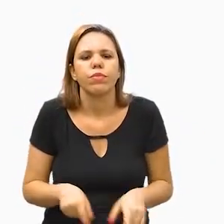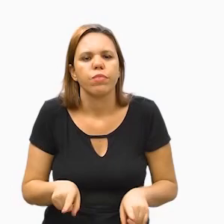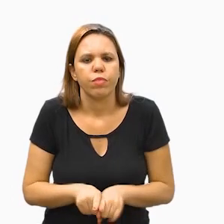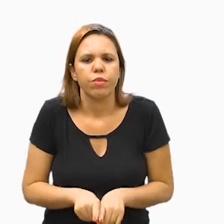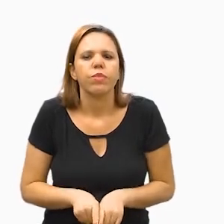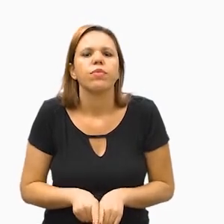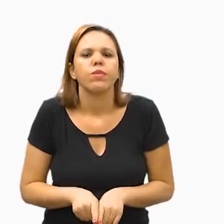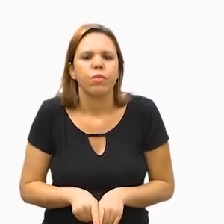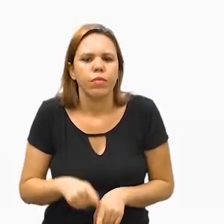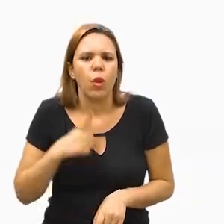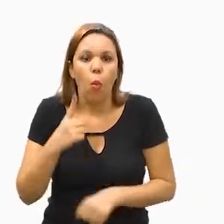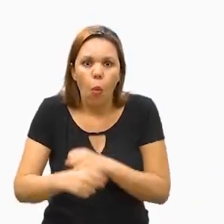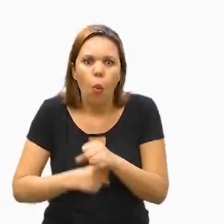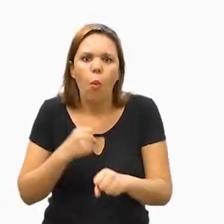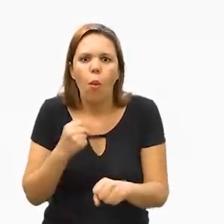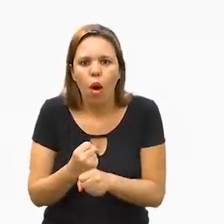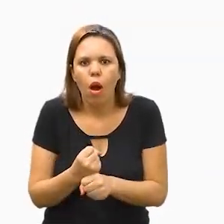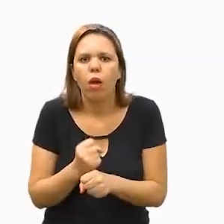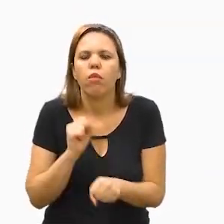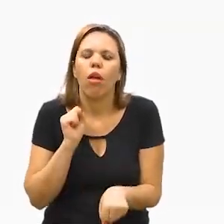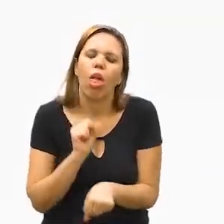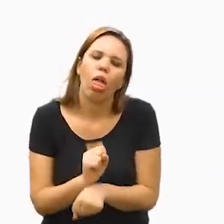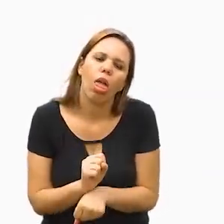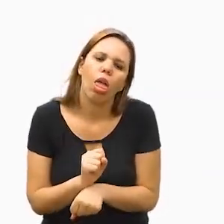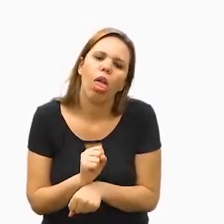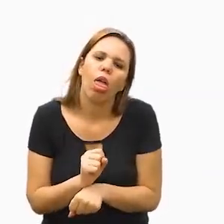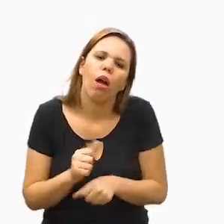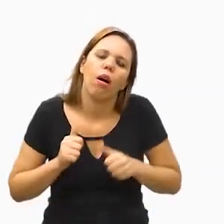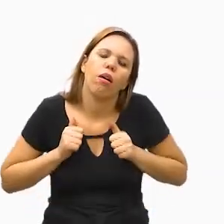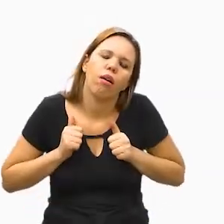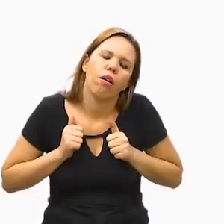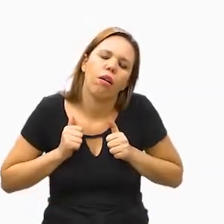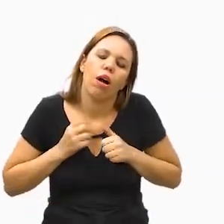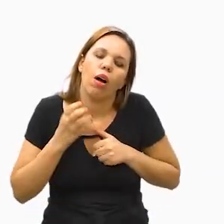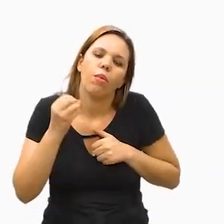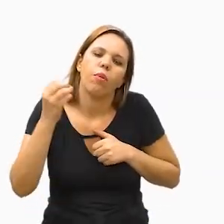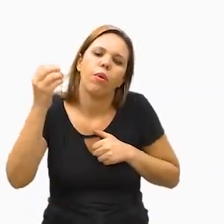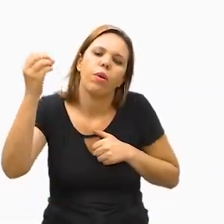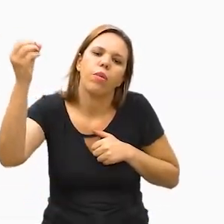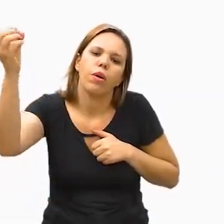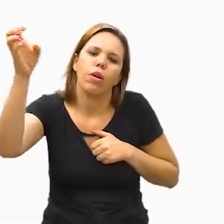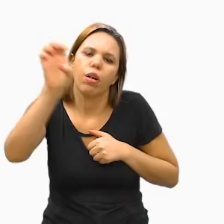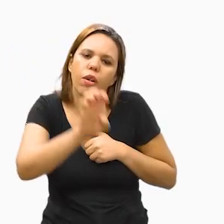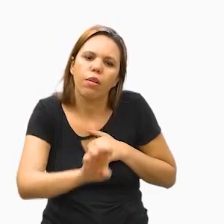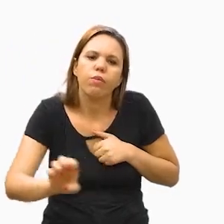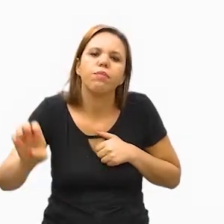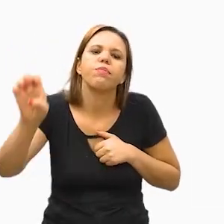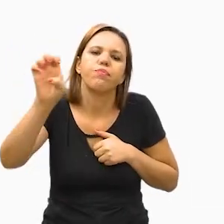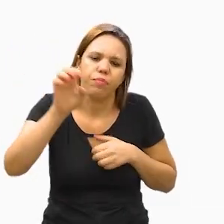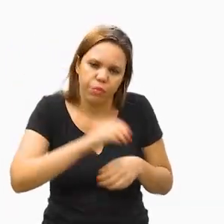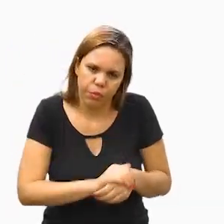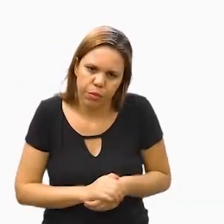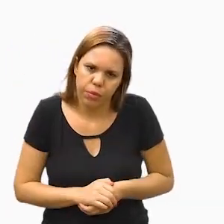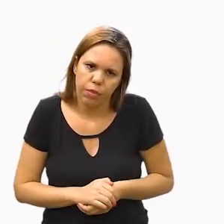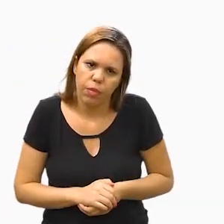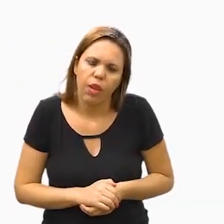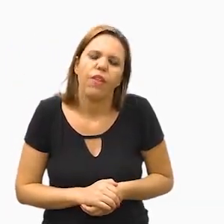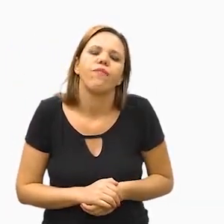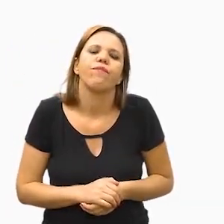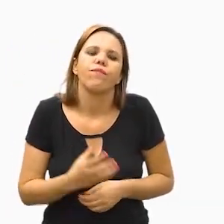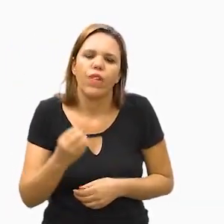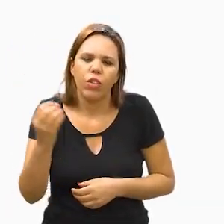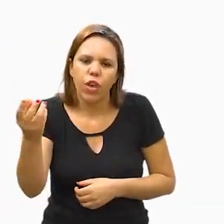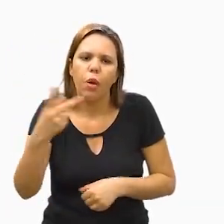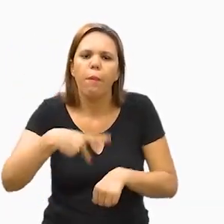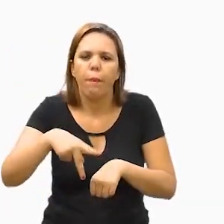também tirei um ano sabático. Eu fiz um ano sabático, eu viajei muito pela Europa, viajei para o México, eu